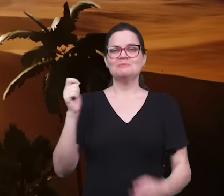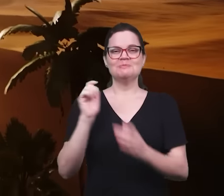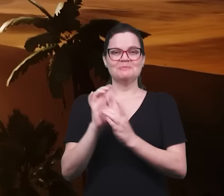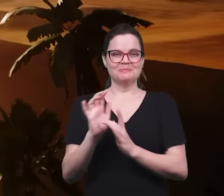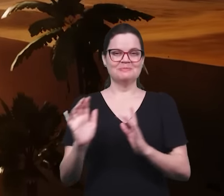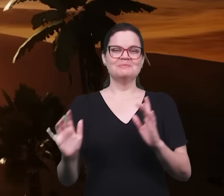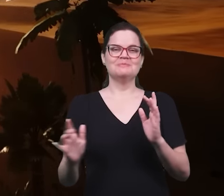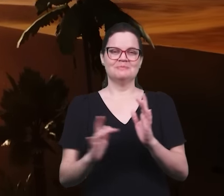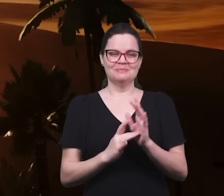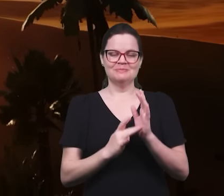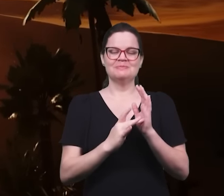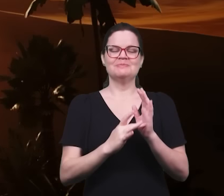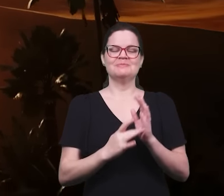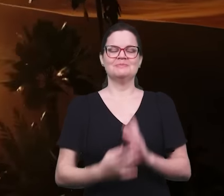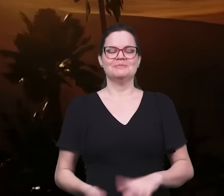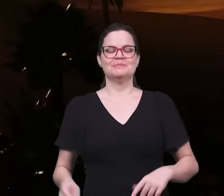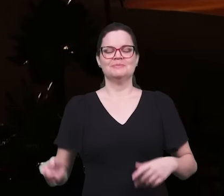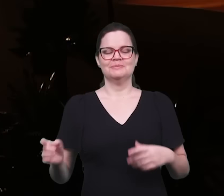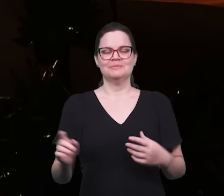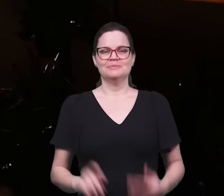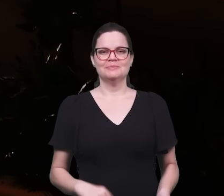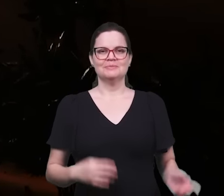revelada em Jesus.